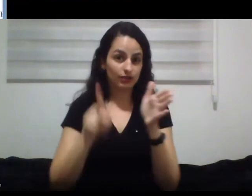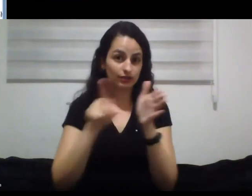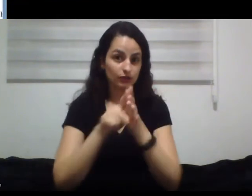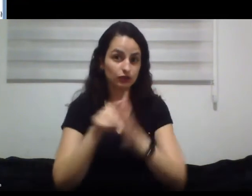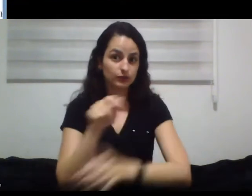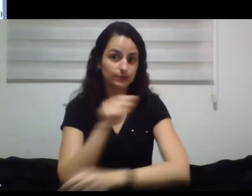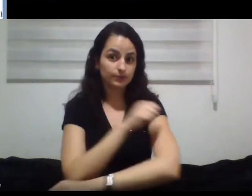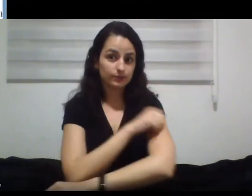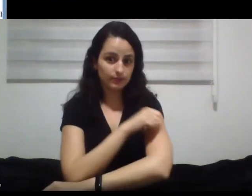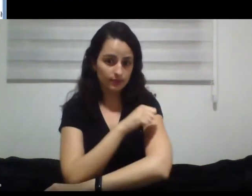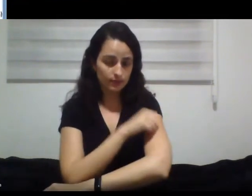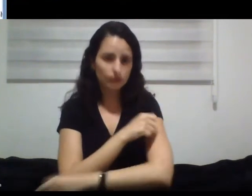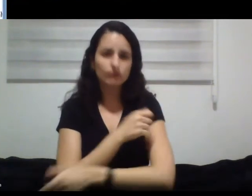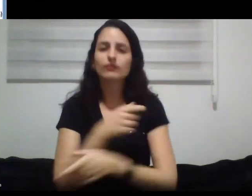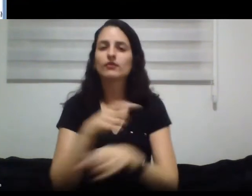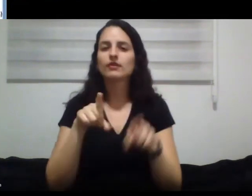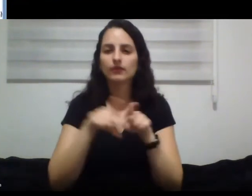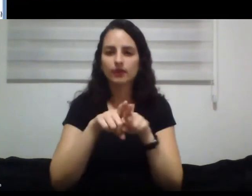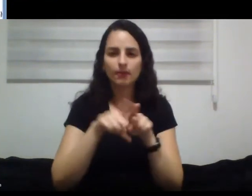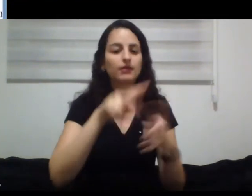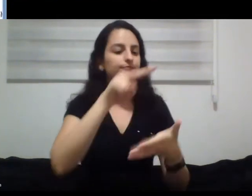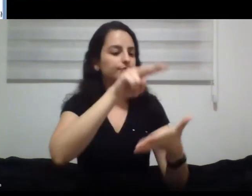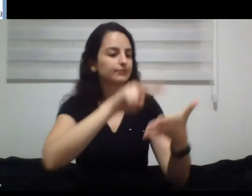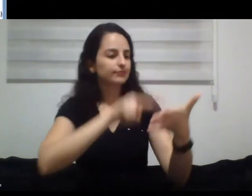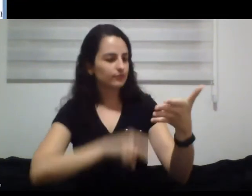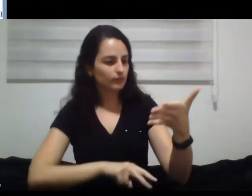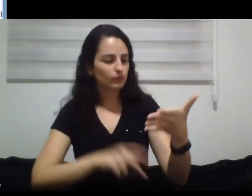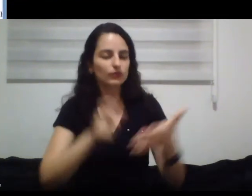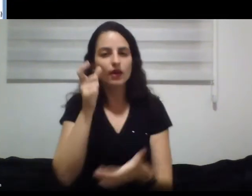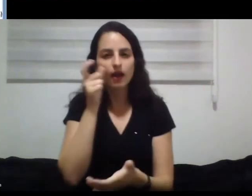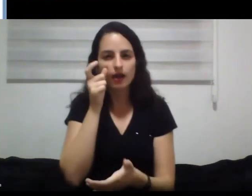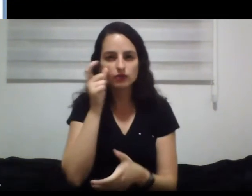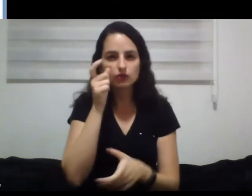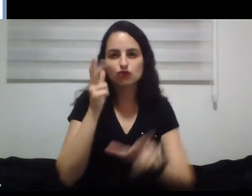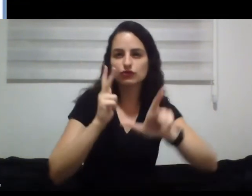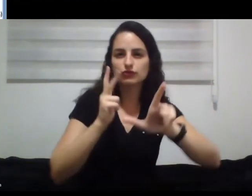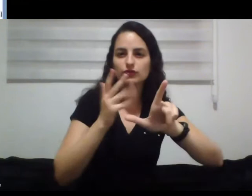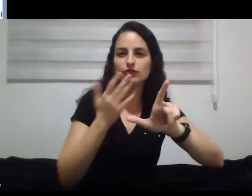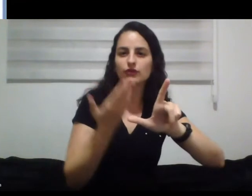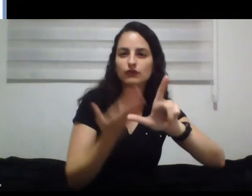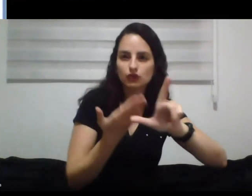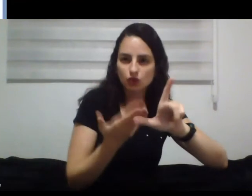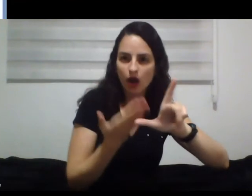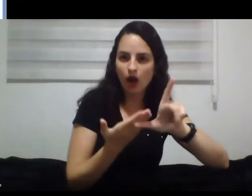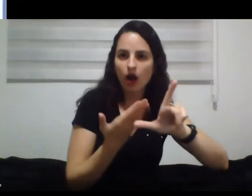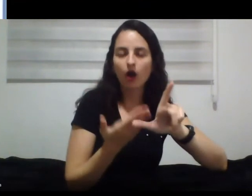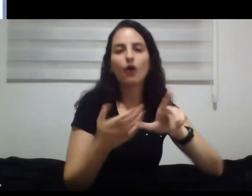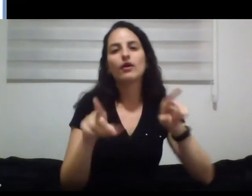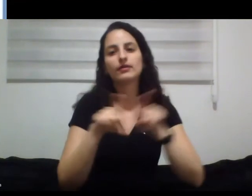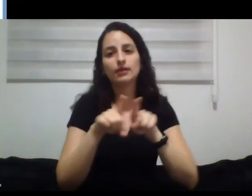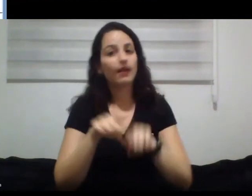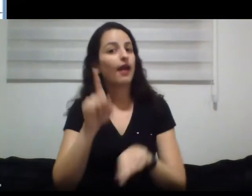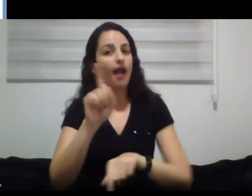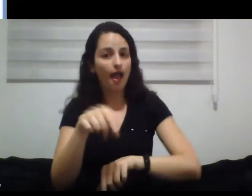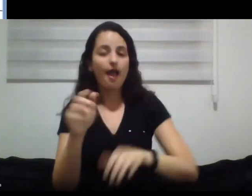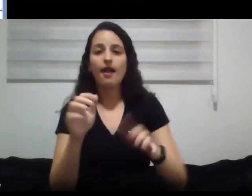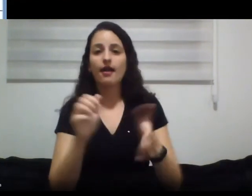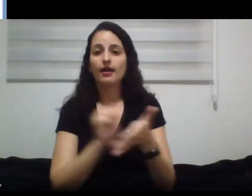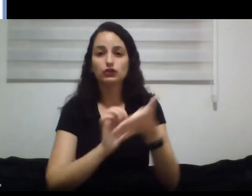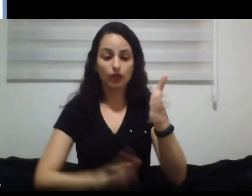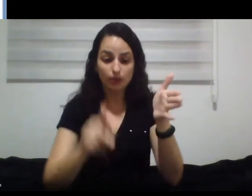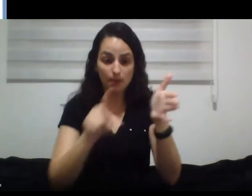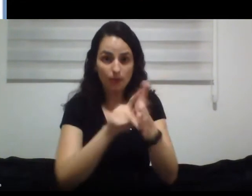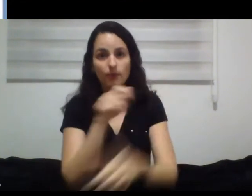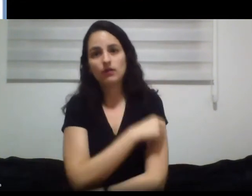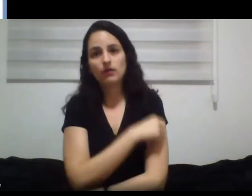de questionário, fórum de discussão, vídeos, enfim, as opções aqui que são sugestões também, tá?